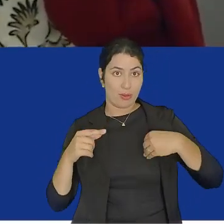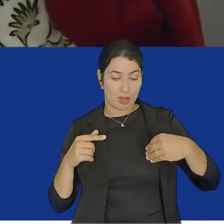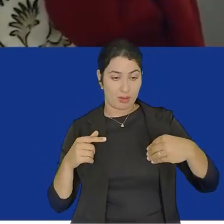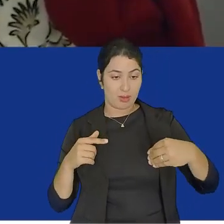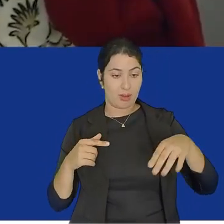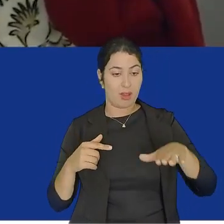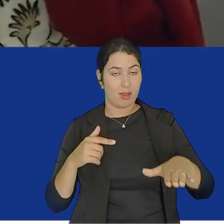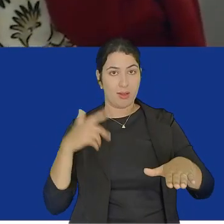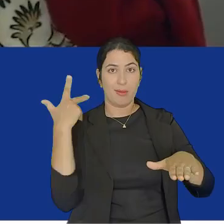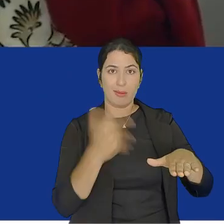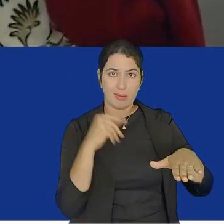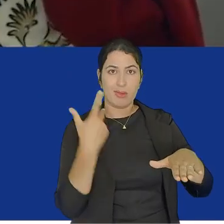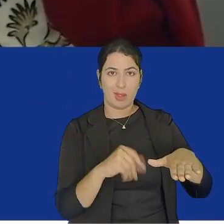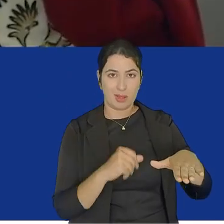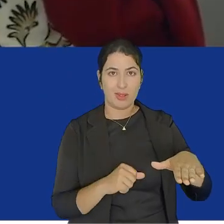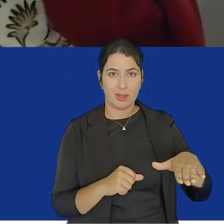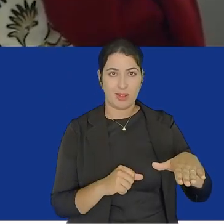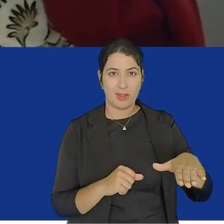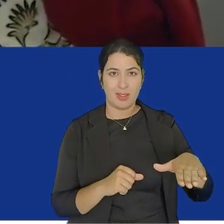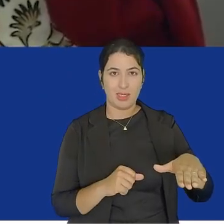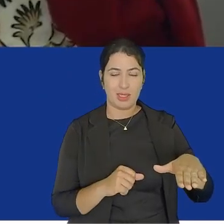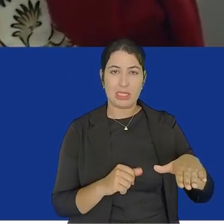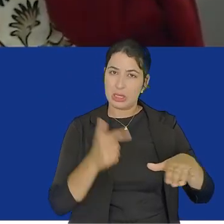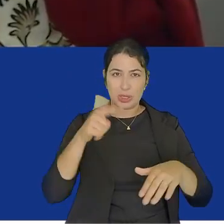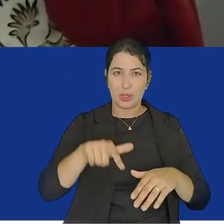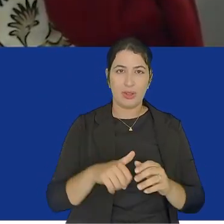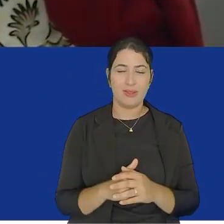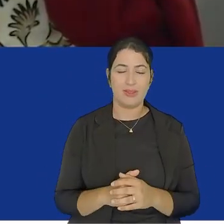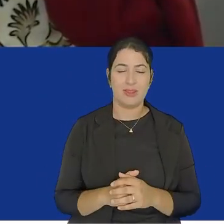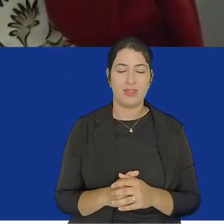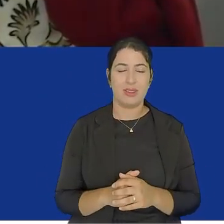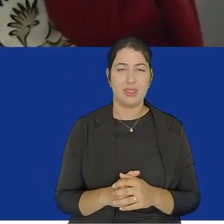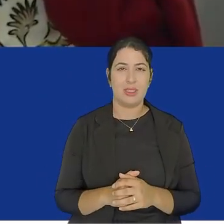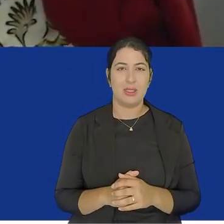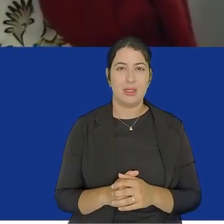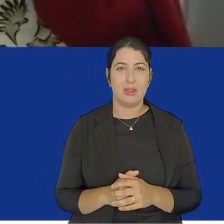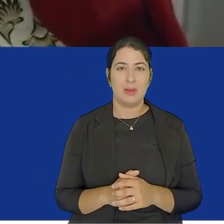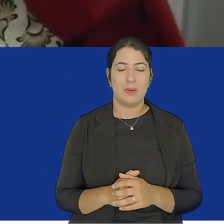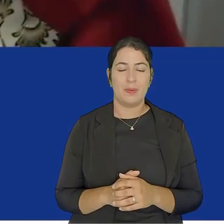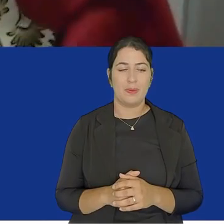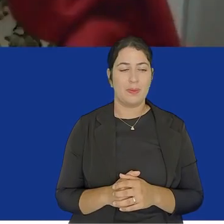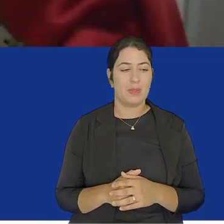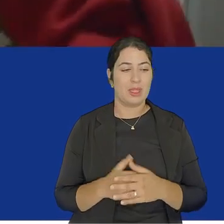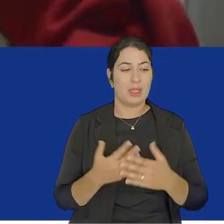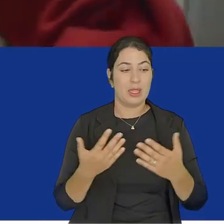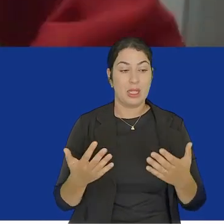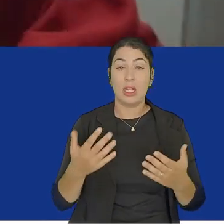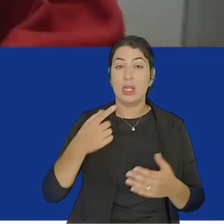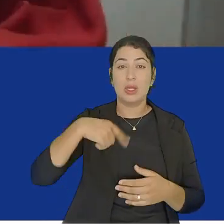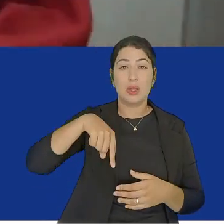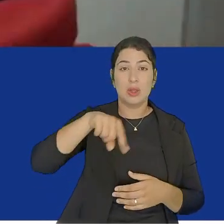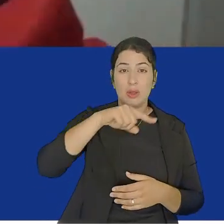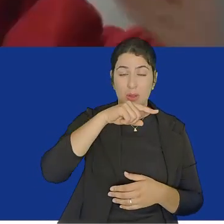Então é isso, assim, a vida, na geral, assim, eu diria que a gente não está nem mais sendo